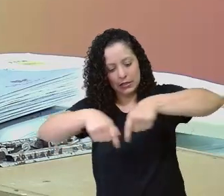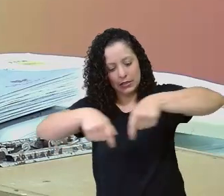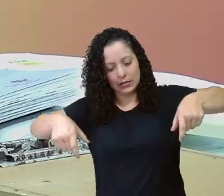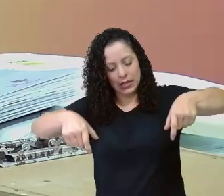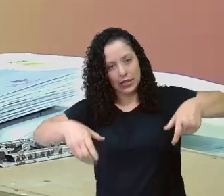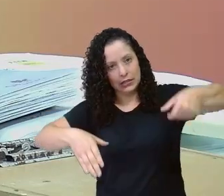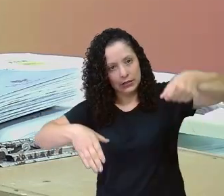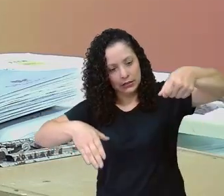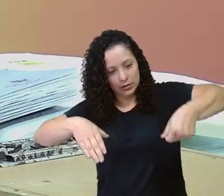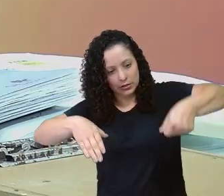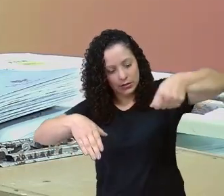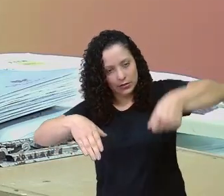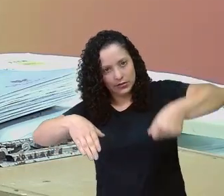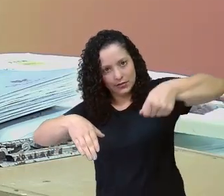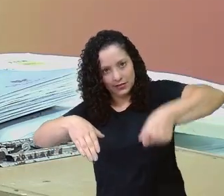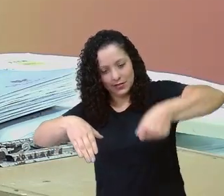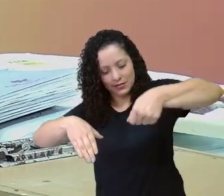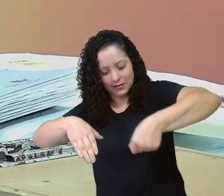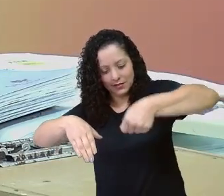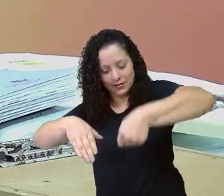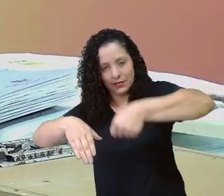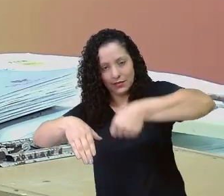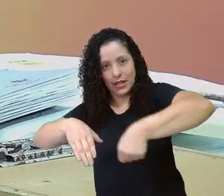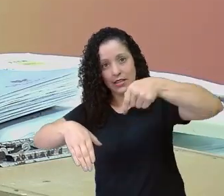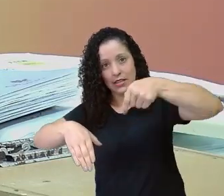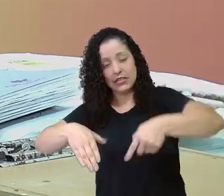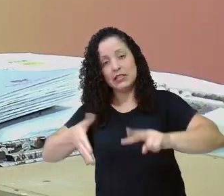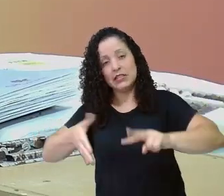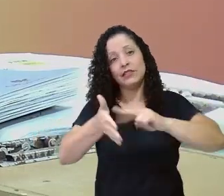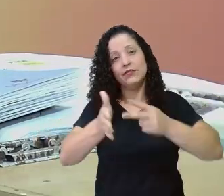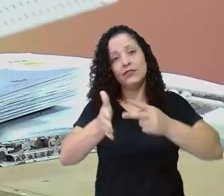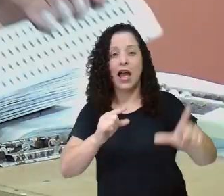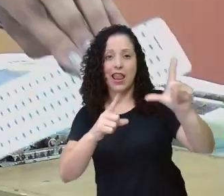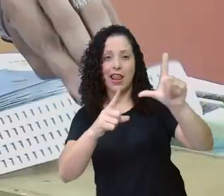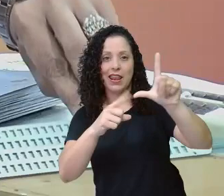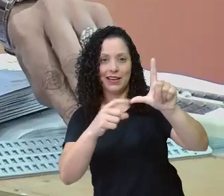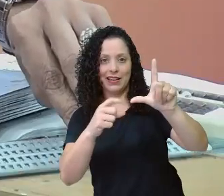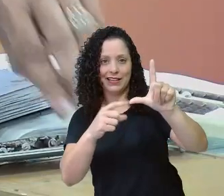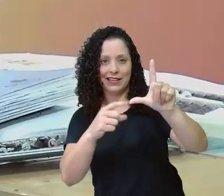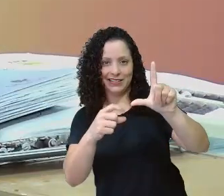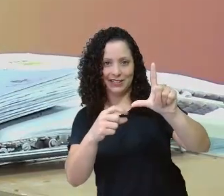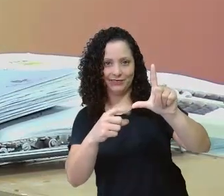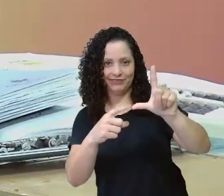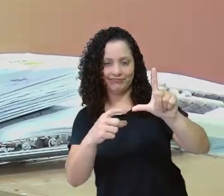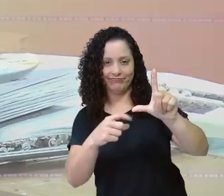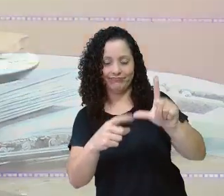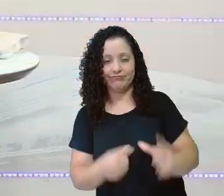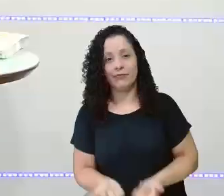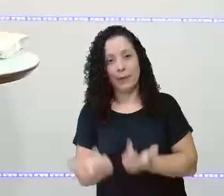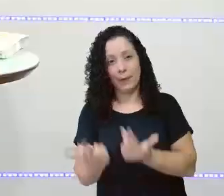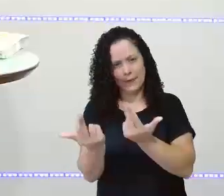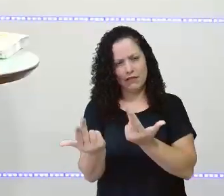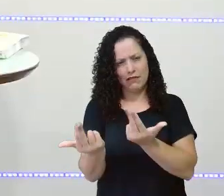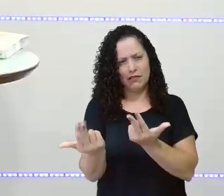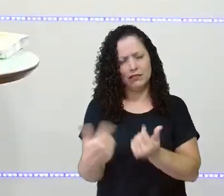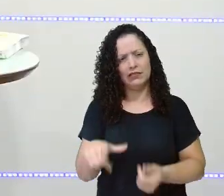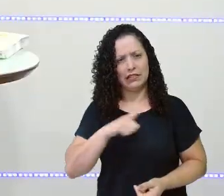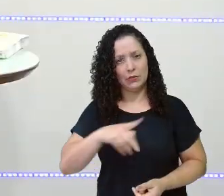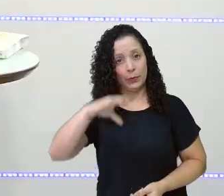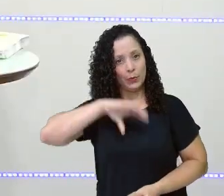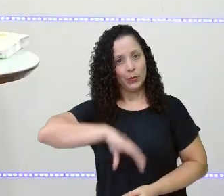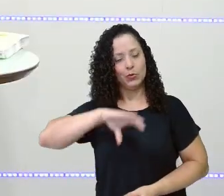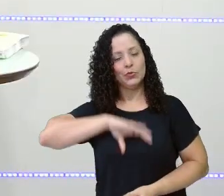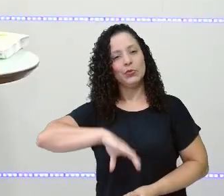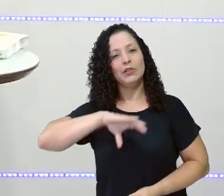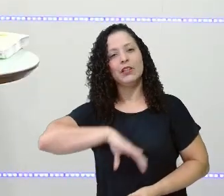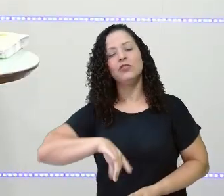cursor, e a gente vai representar uma letra, assim como a gente representa no nosso sistema de escrita alfabética.